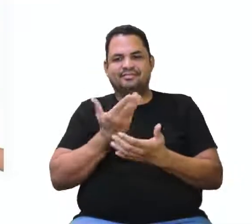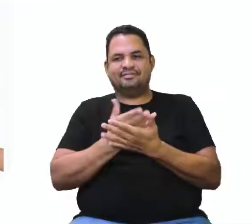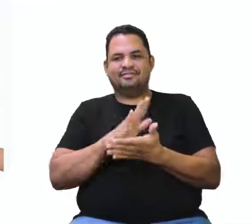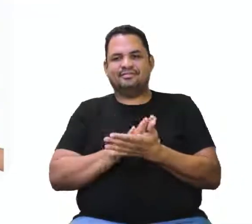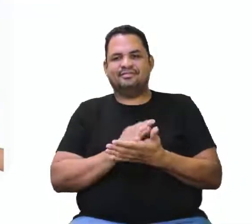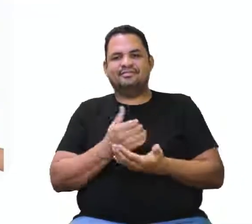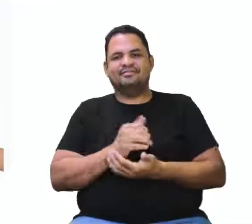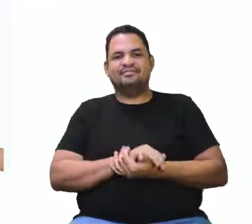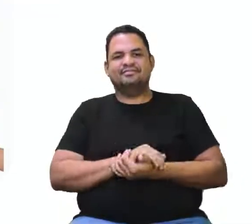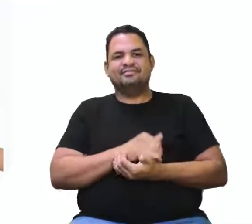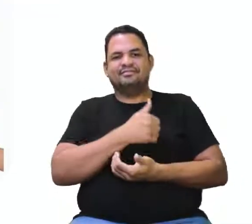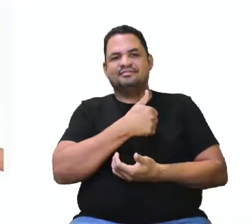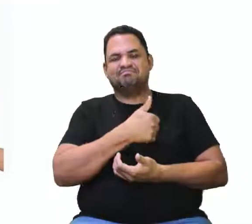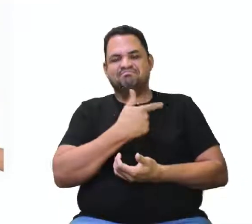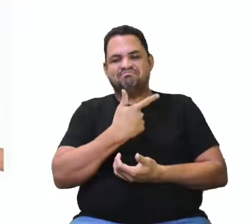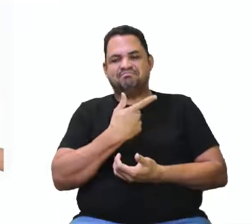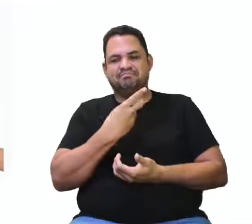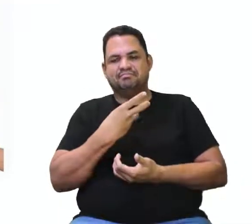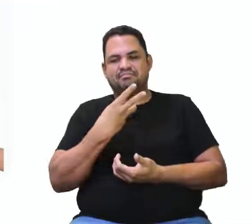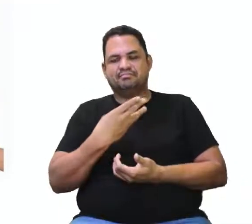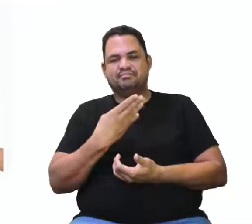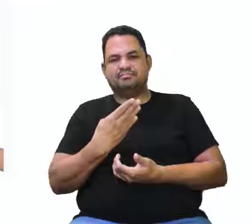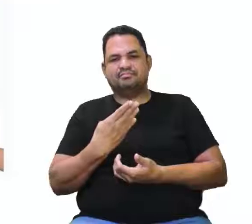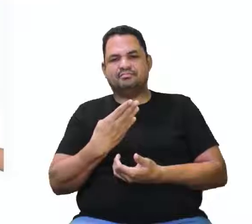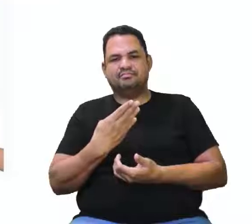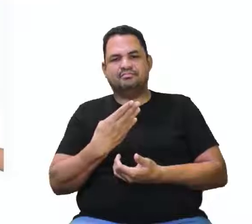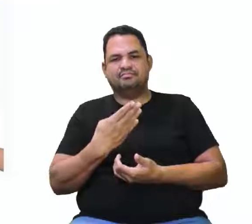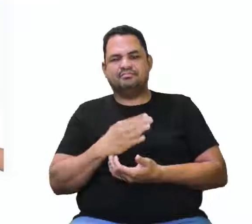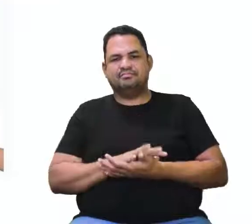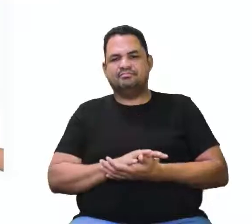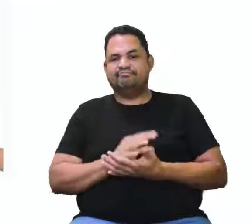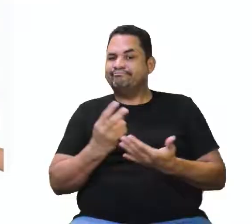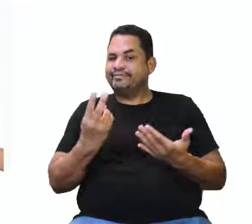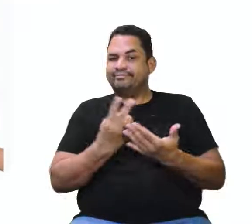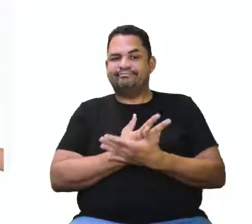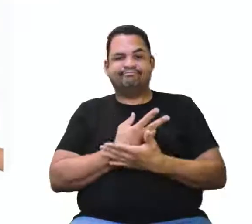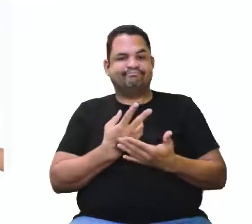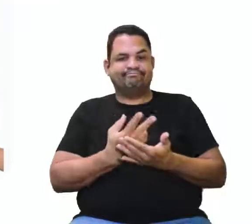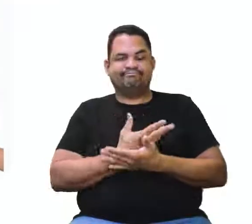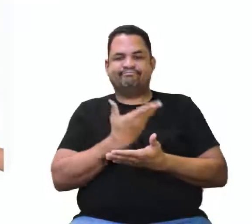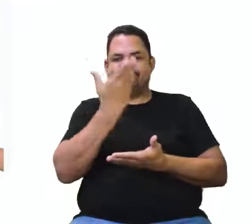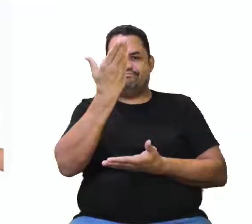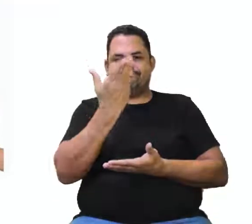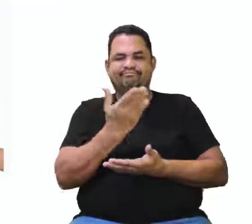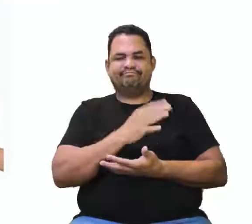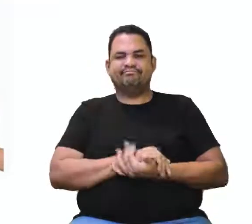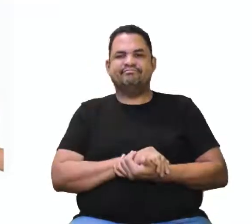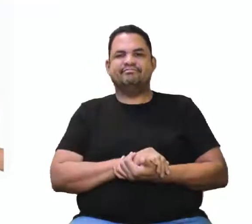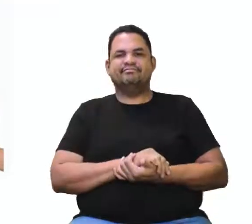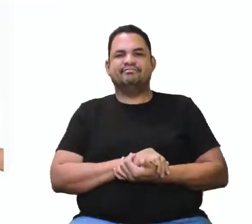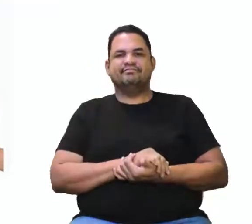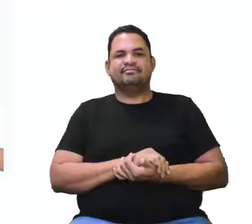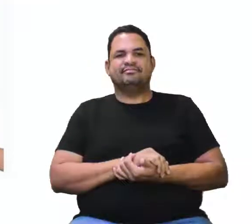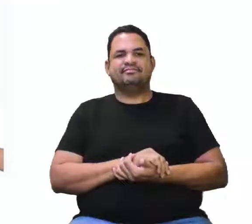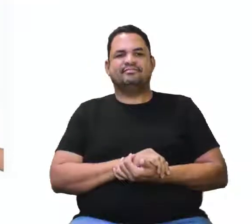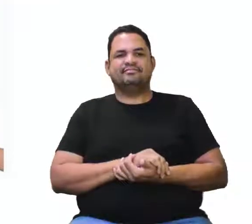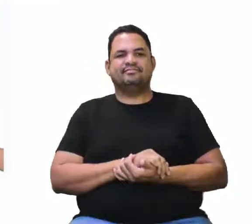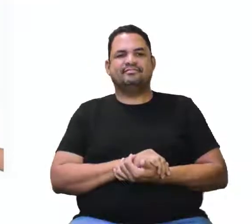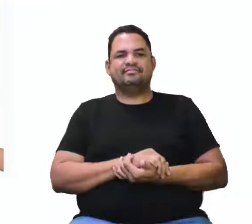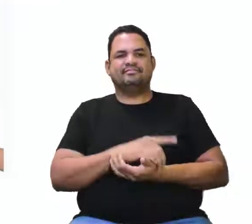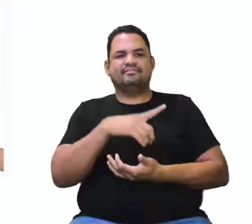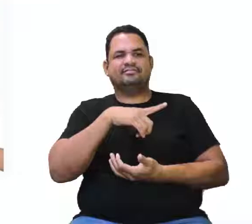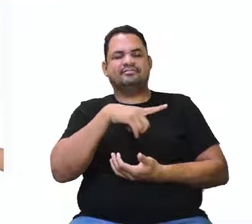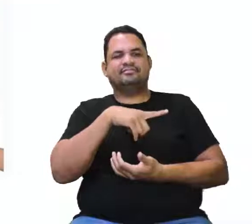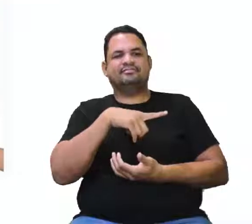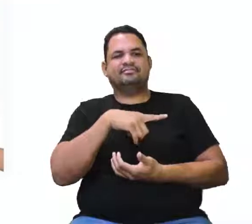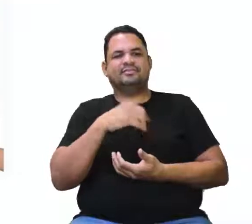for a primeira, a segunda e a terceira e a quarta, tá complicado. Olha, será que eu tenho um jovem que anda com essa